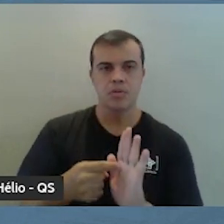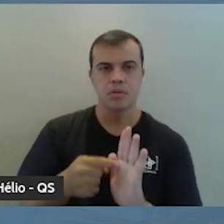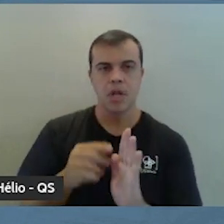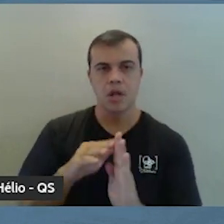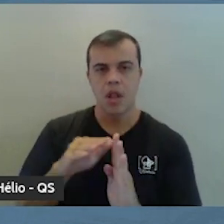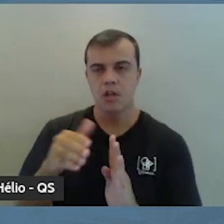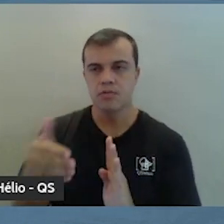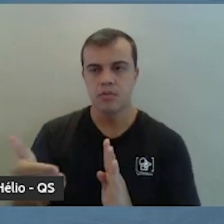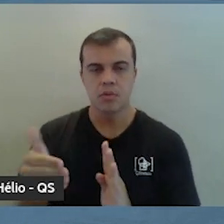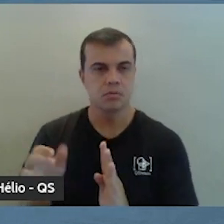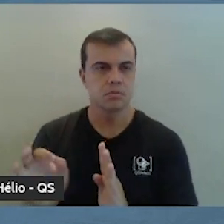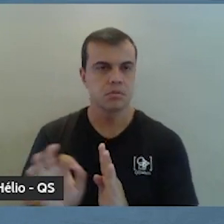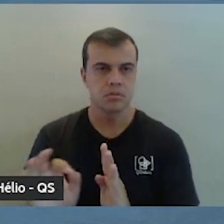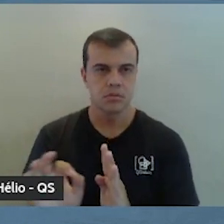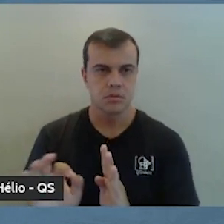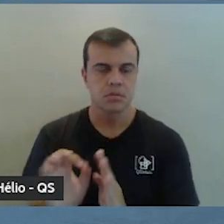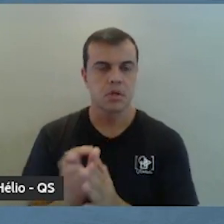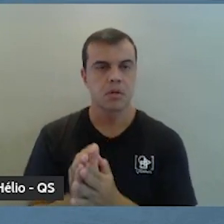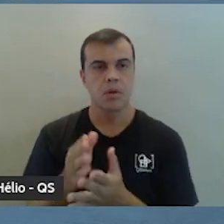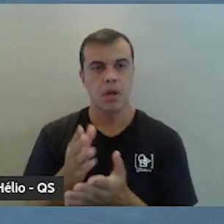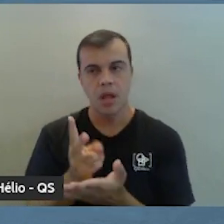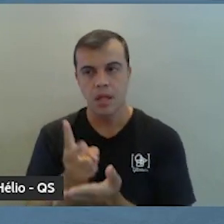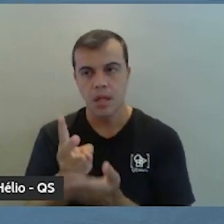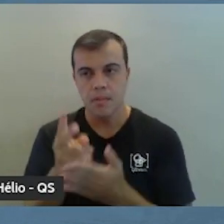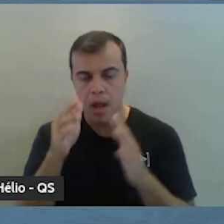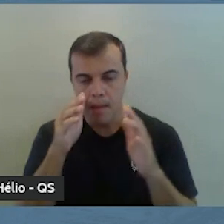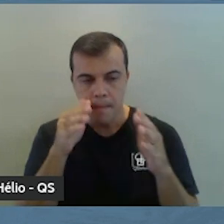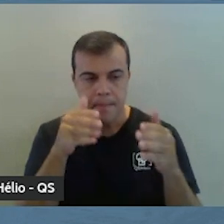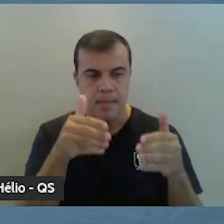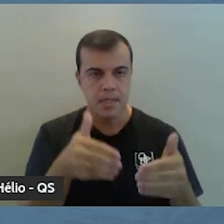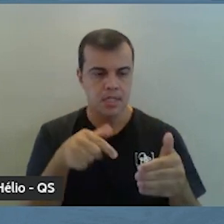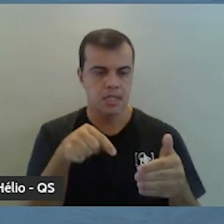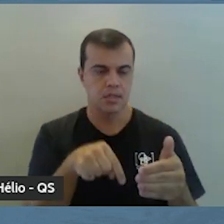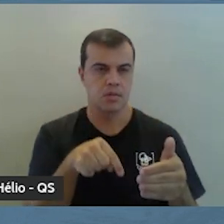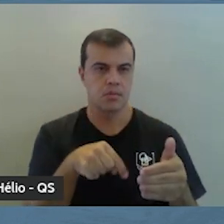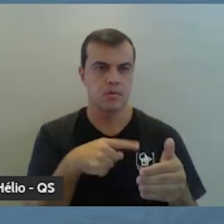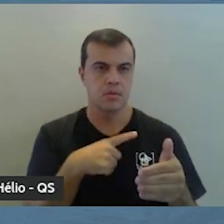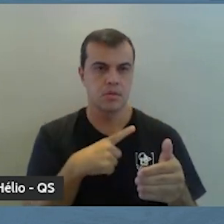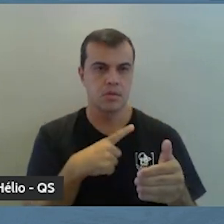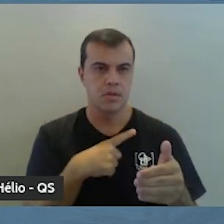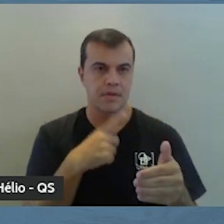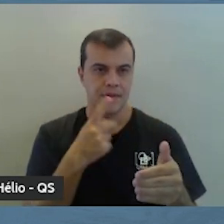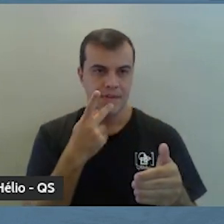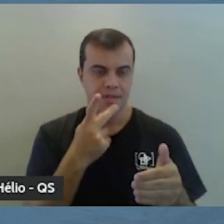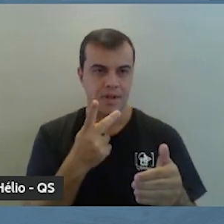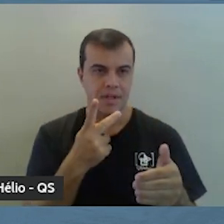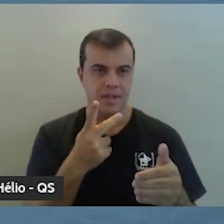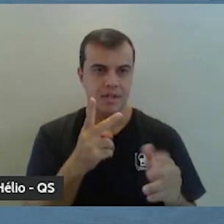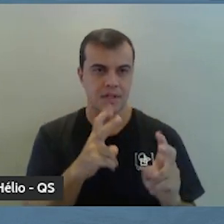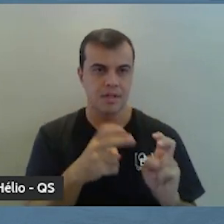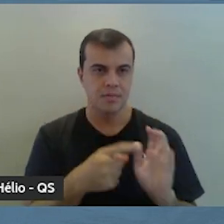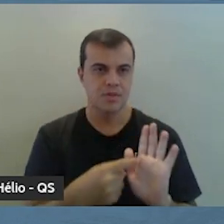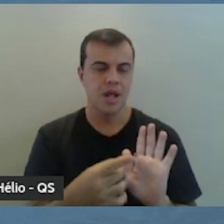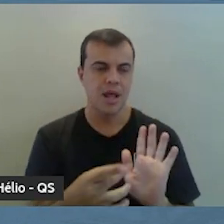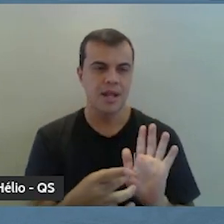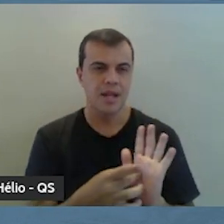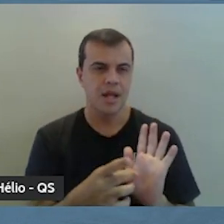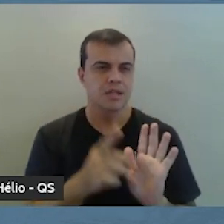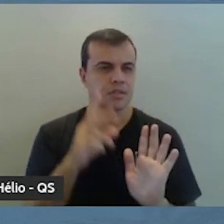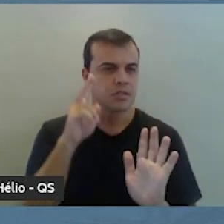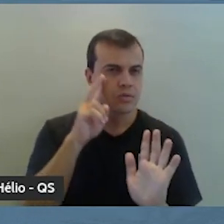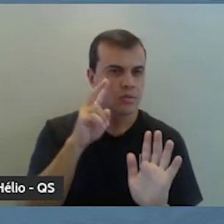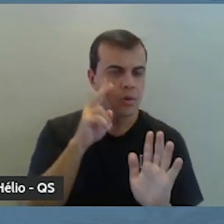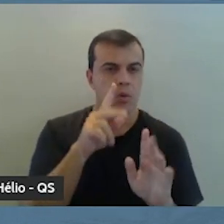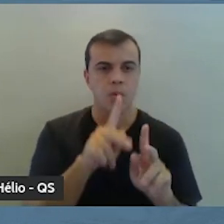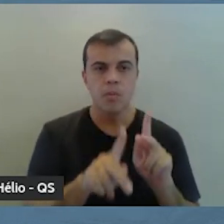fora, de buscar a imersão, mas aí eu não estou falando retratar a realidade, as tradições, os